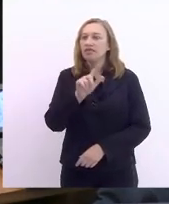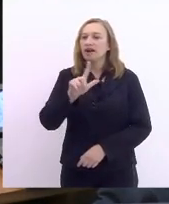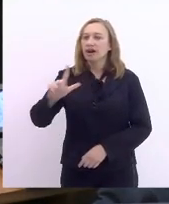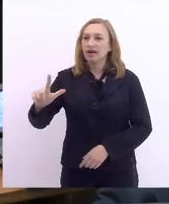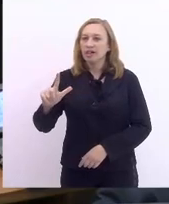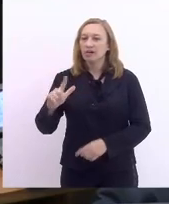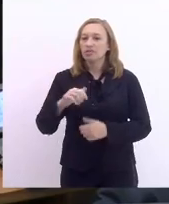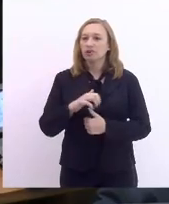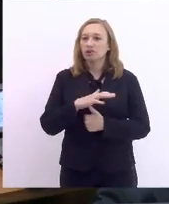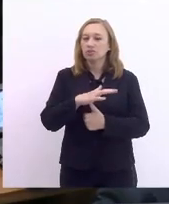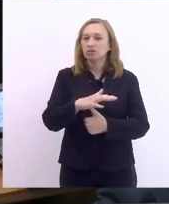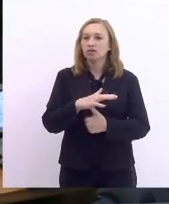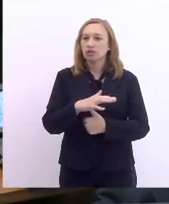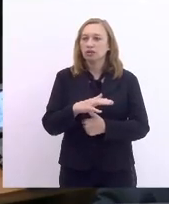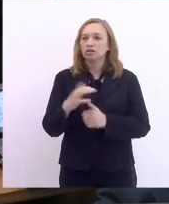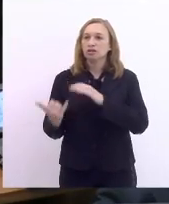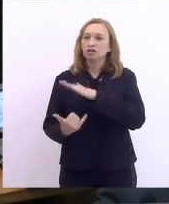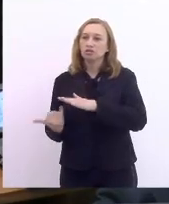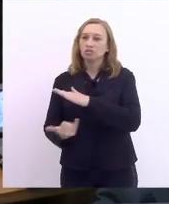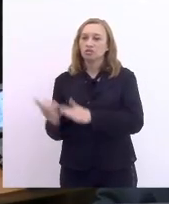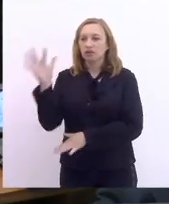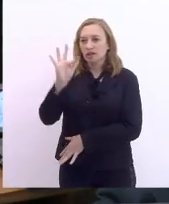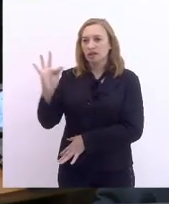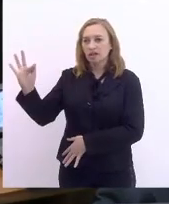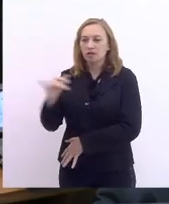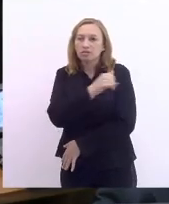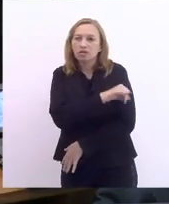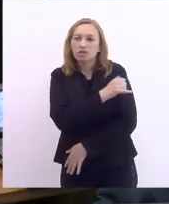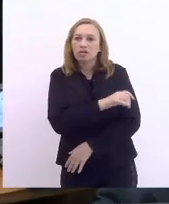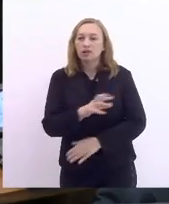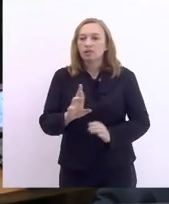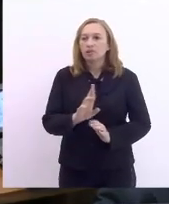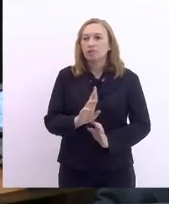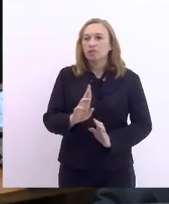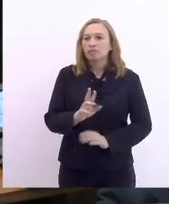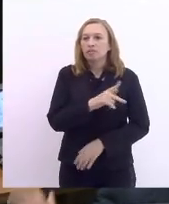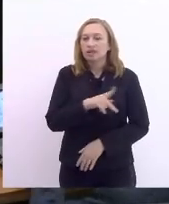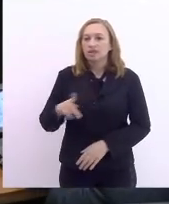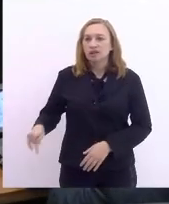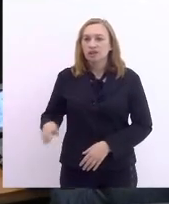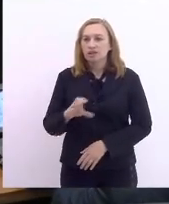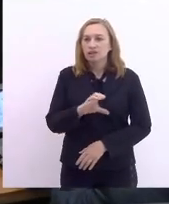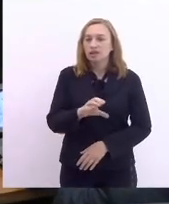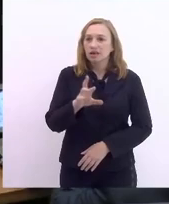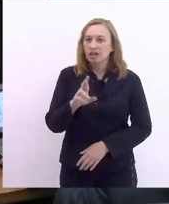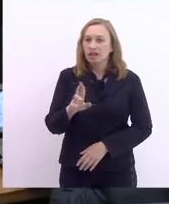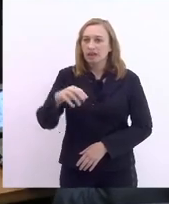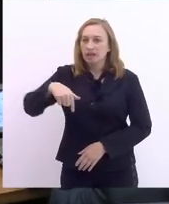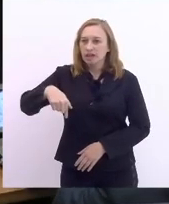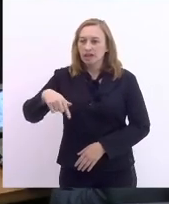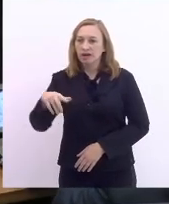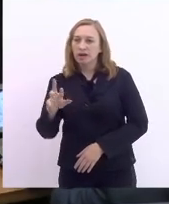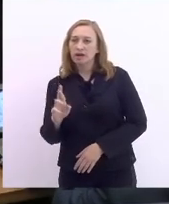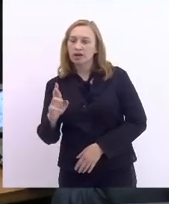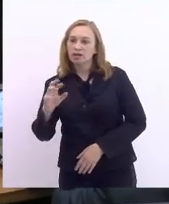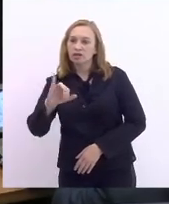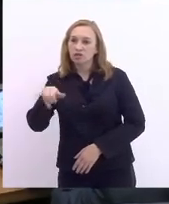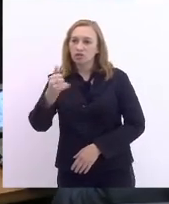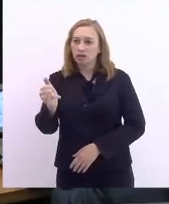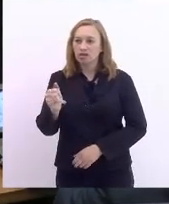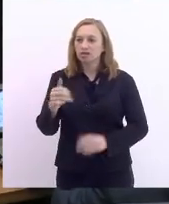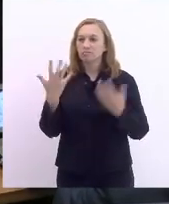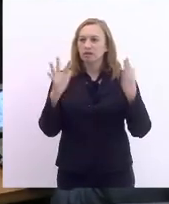reitor do Instituto Federal do Rio de Janeiro e presidente do TRT RJ E aí